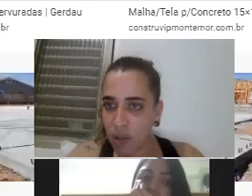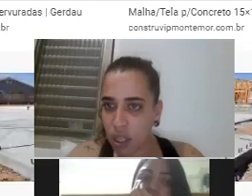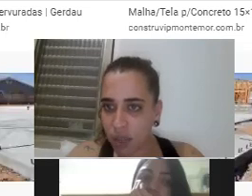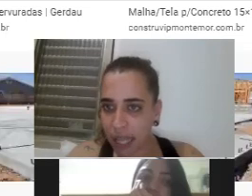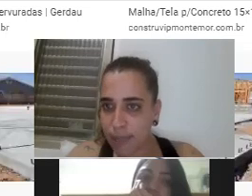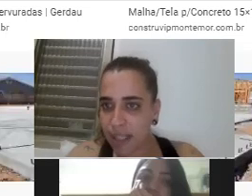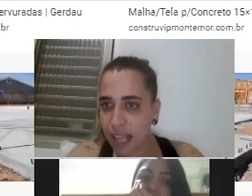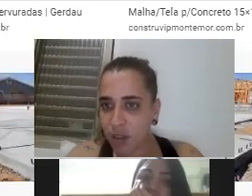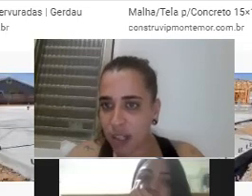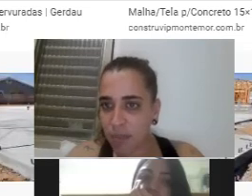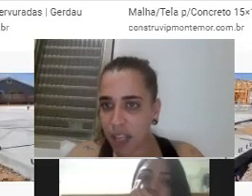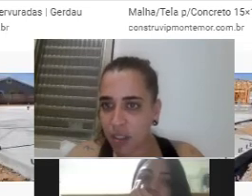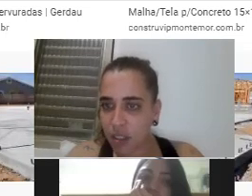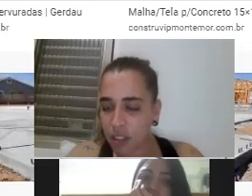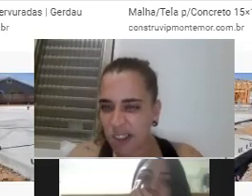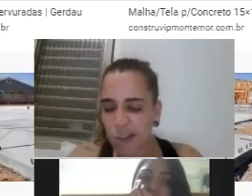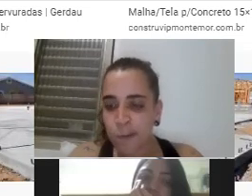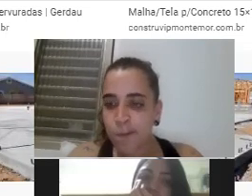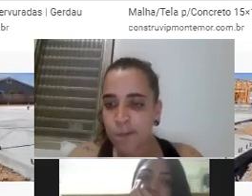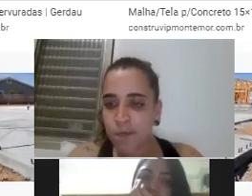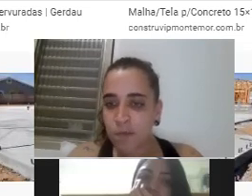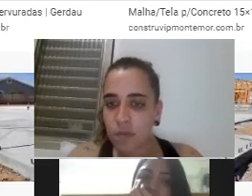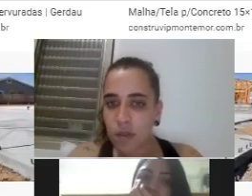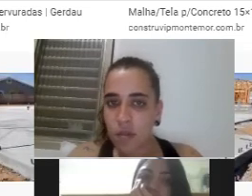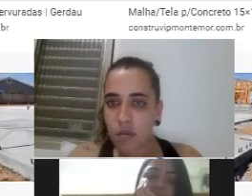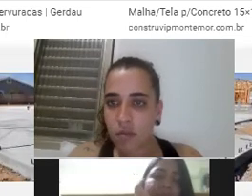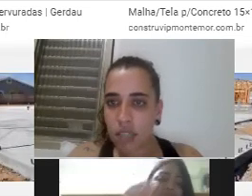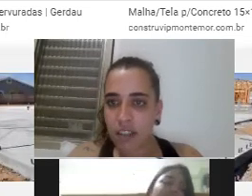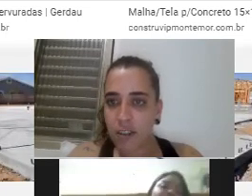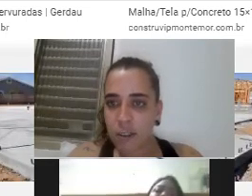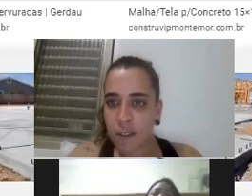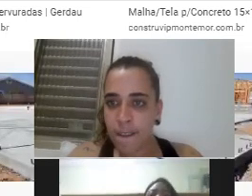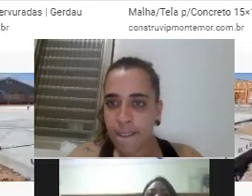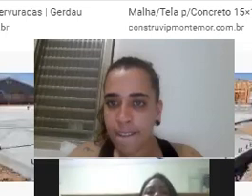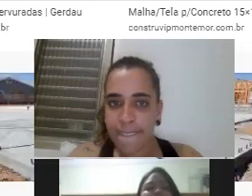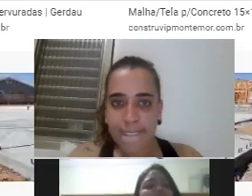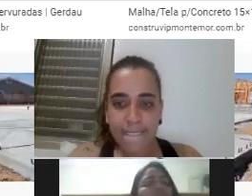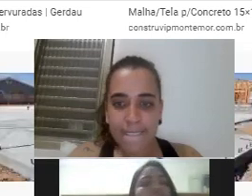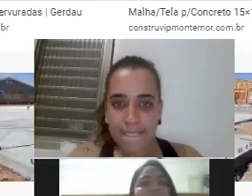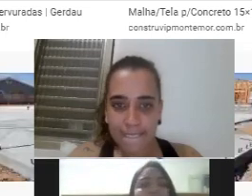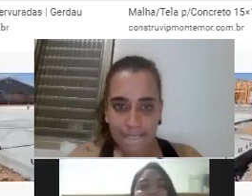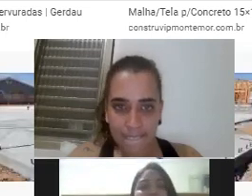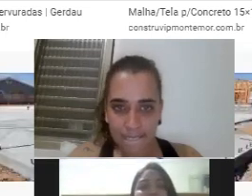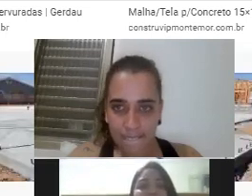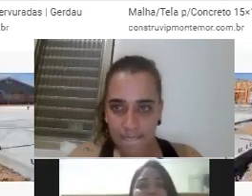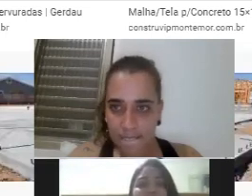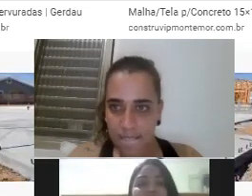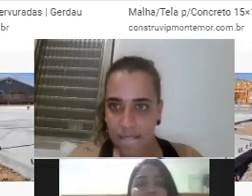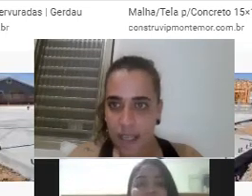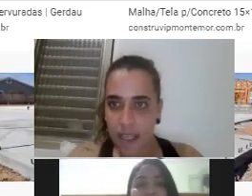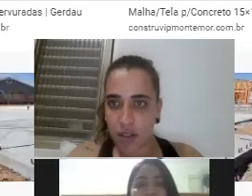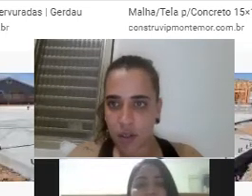encostando lá no chão. Tem espaçador lá embaixo. Entendi. Certo? Certo. É amarrado no estribo,